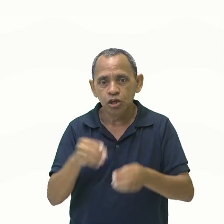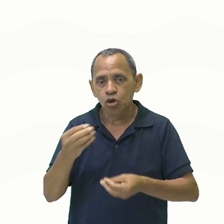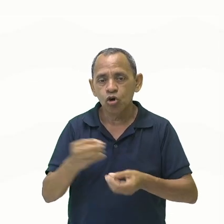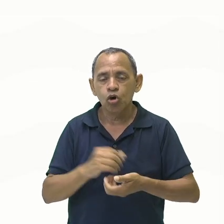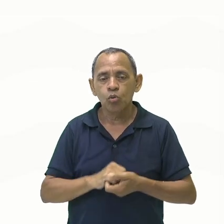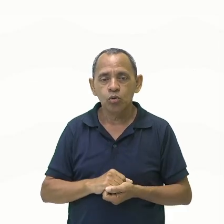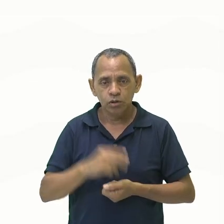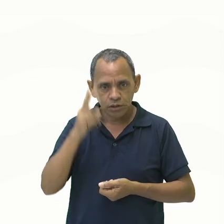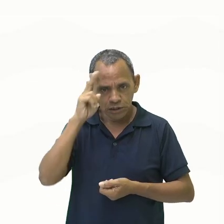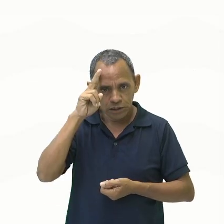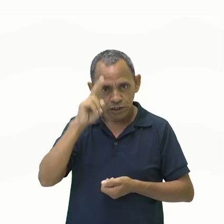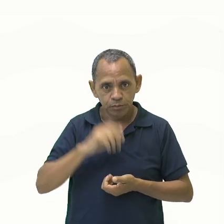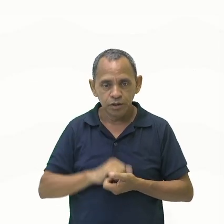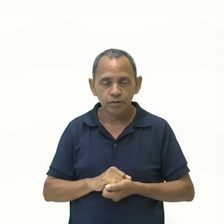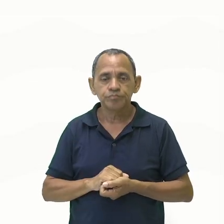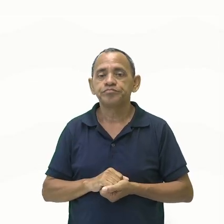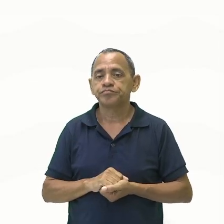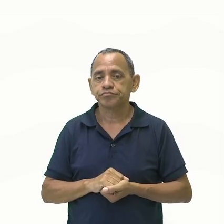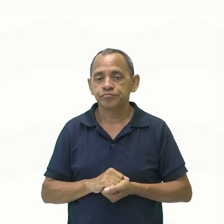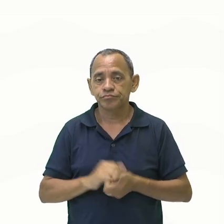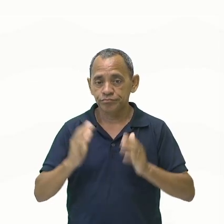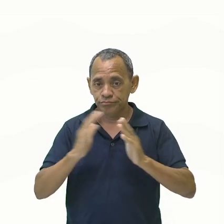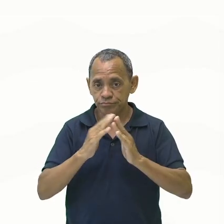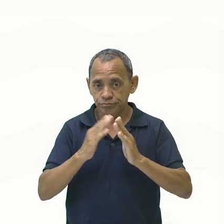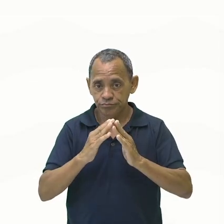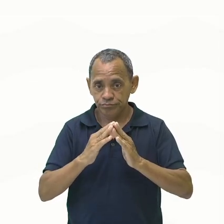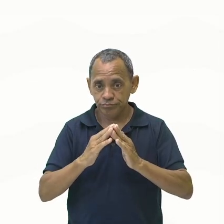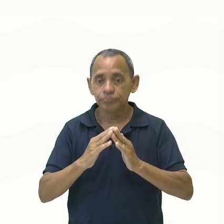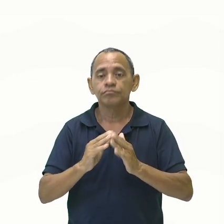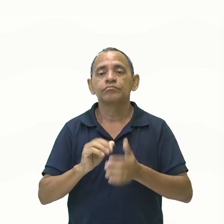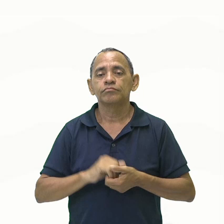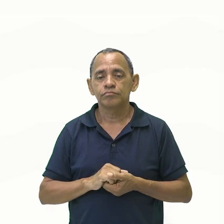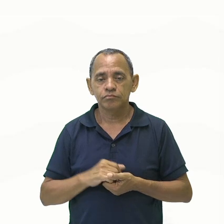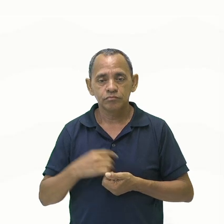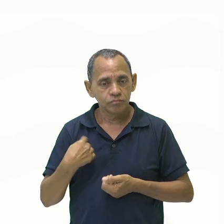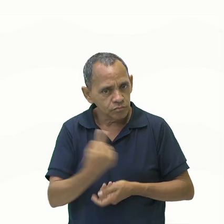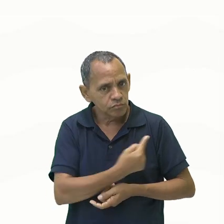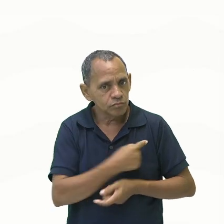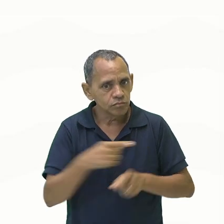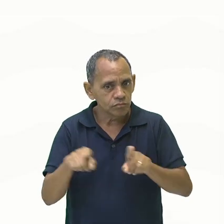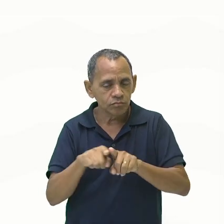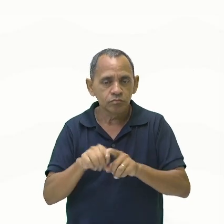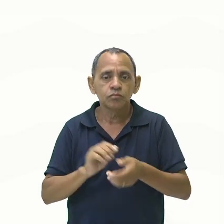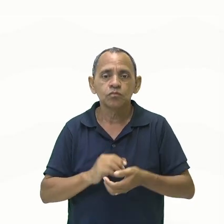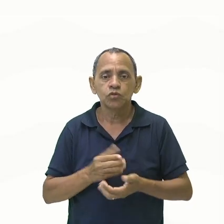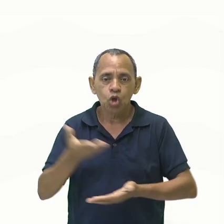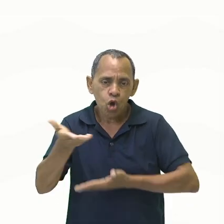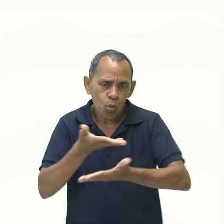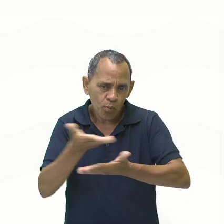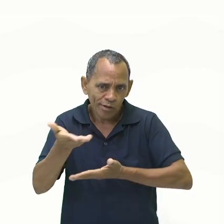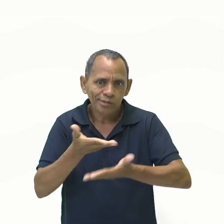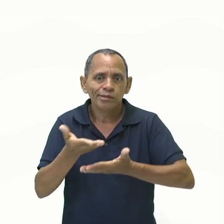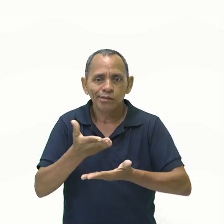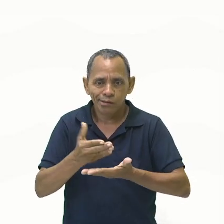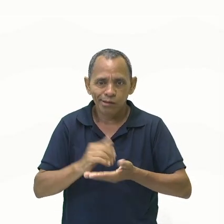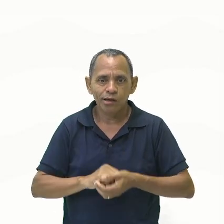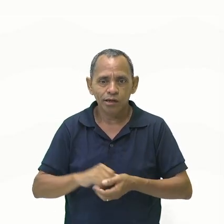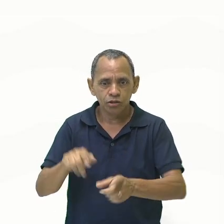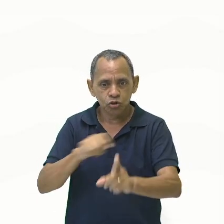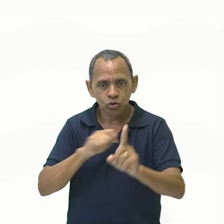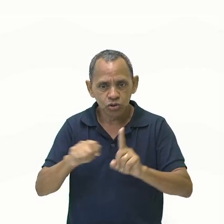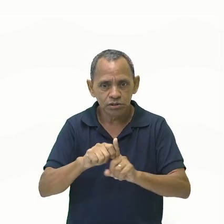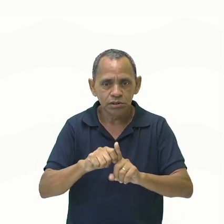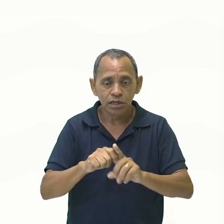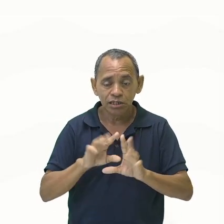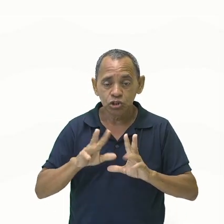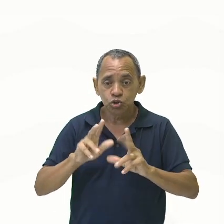tá? E essa casa da gente é uma casa compartilhada com outras sociedades, com outras formas de vida existentes no nosso planeta. E